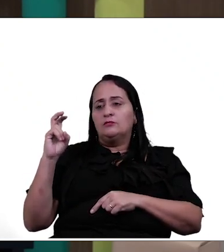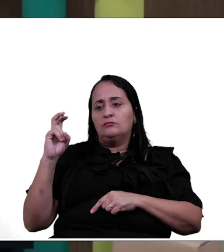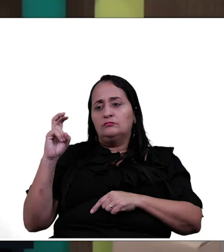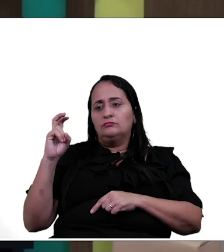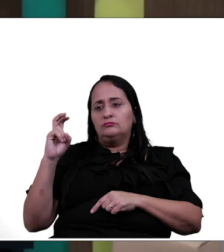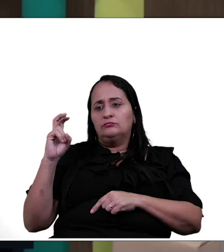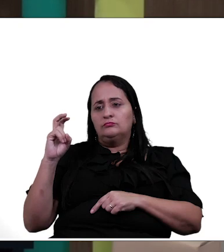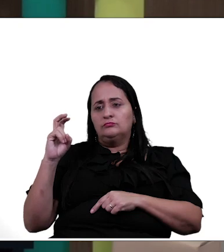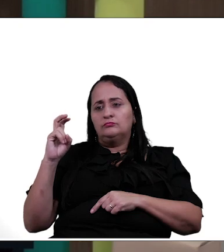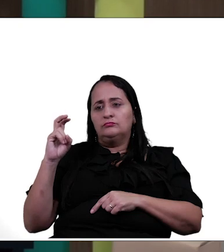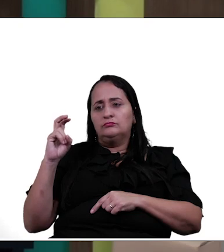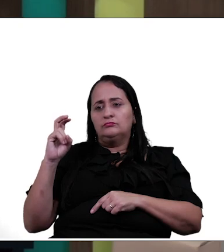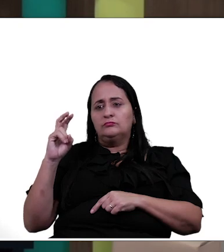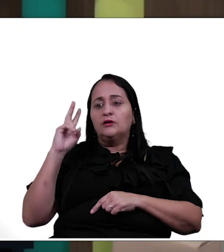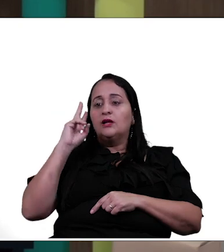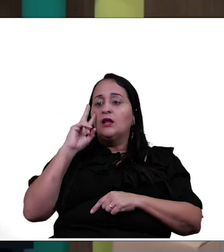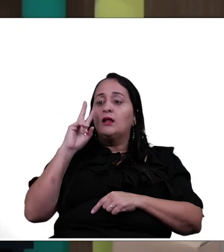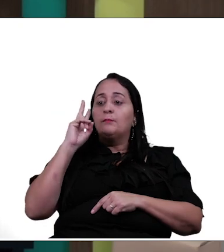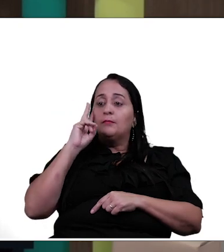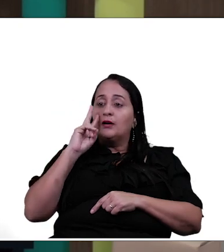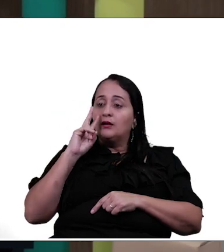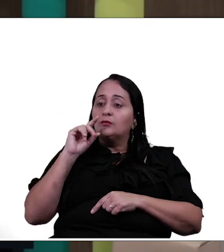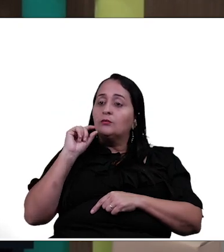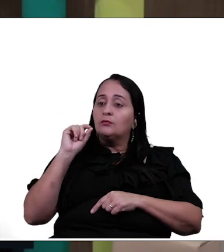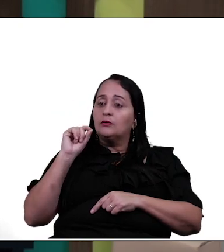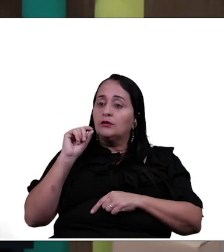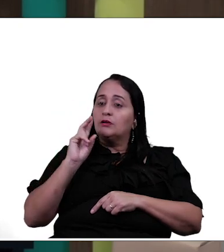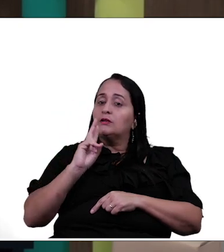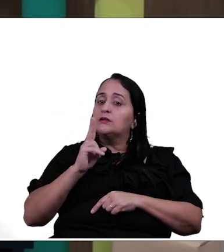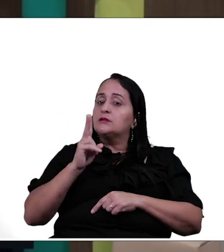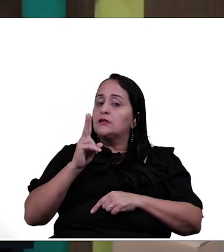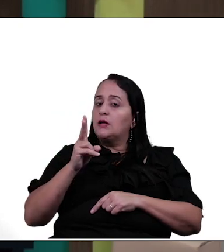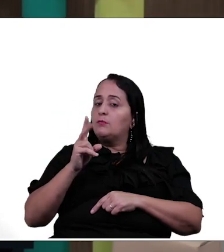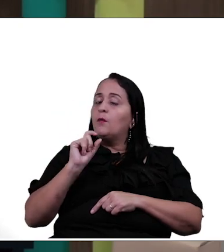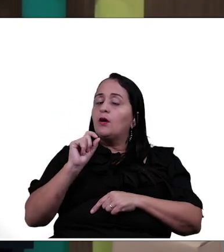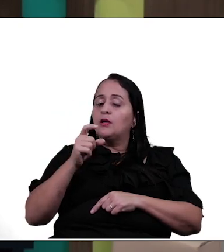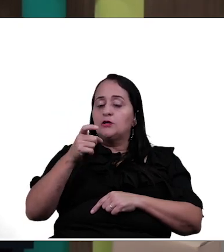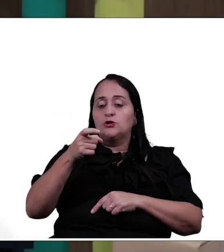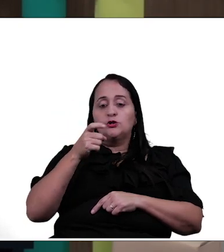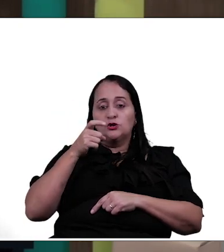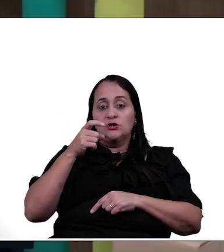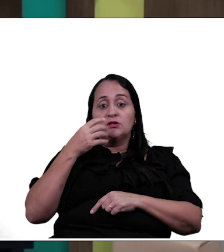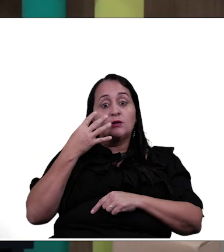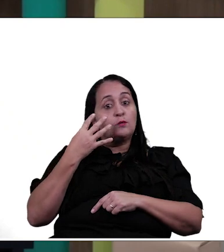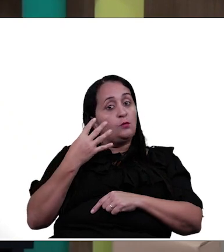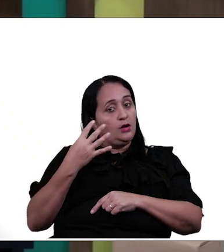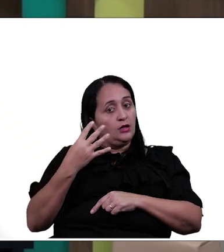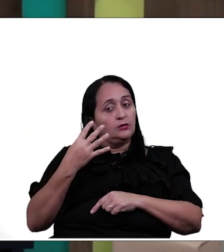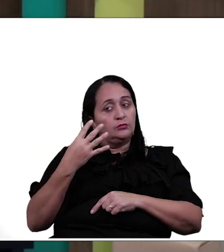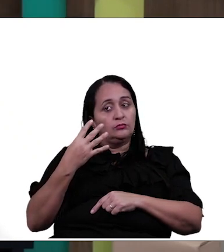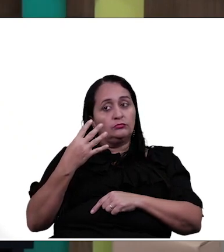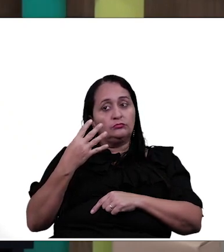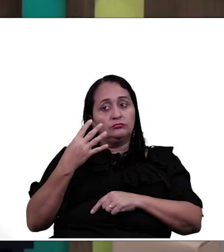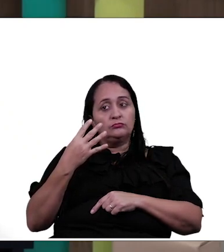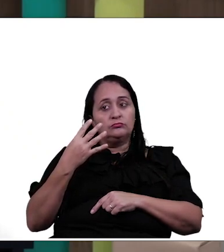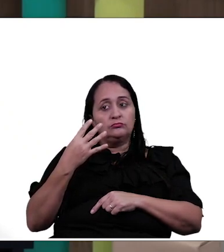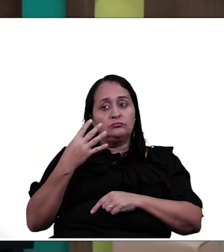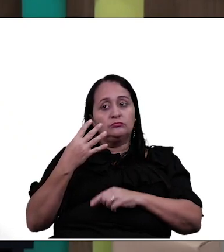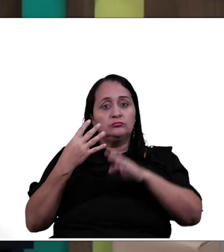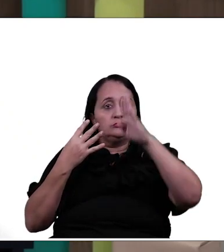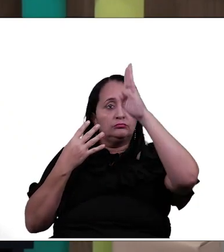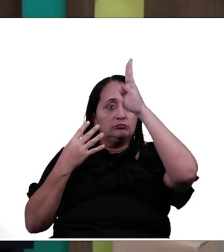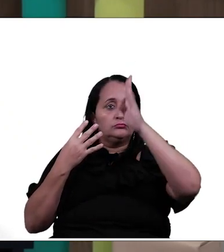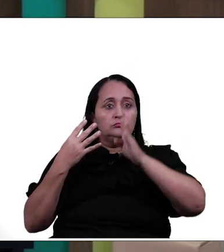identificar quais desses números que eu vou colocar aqui são números racionais.